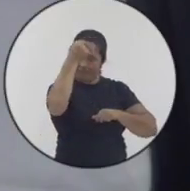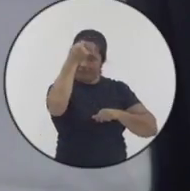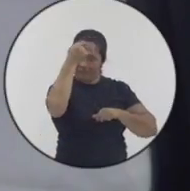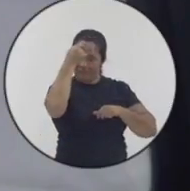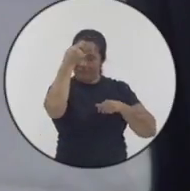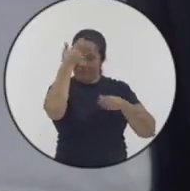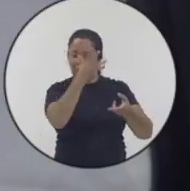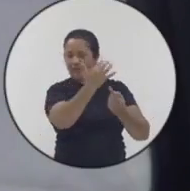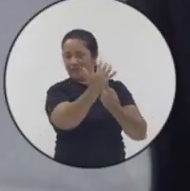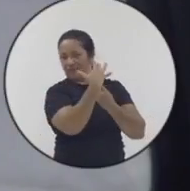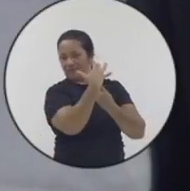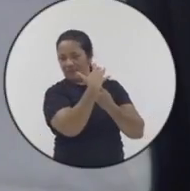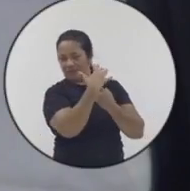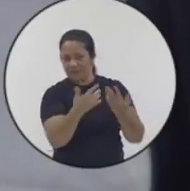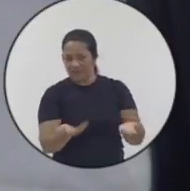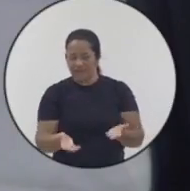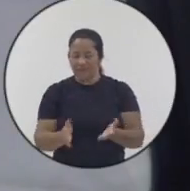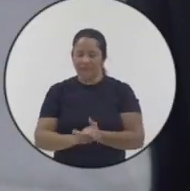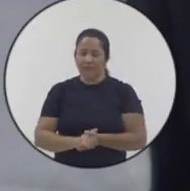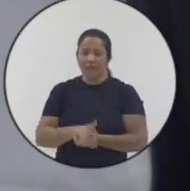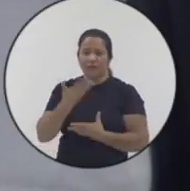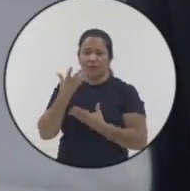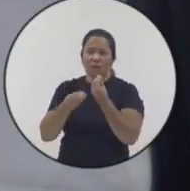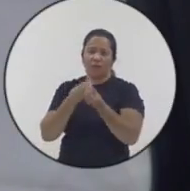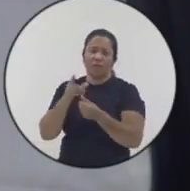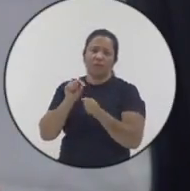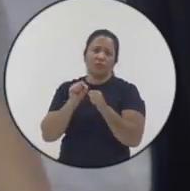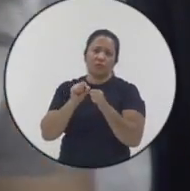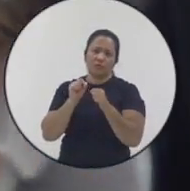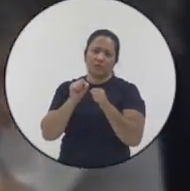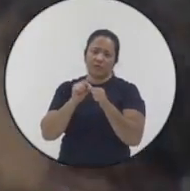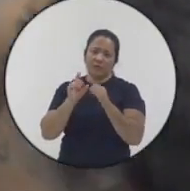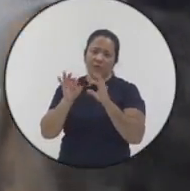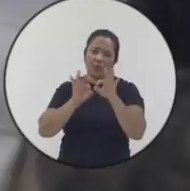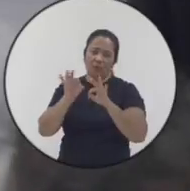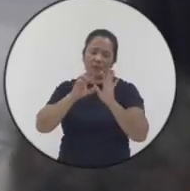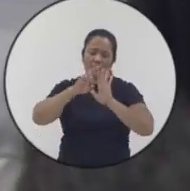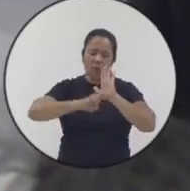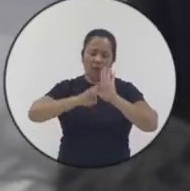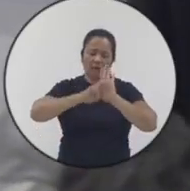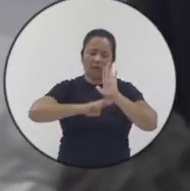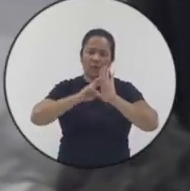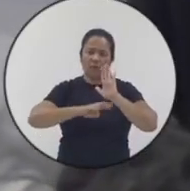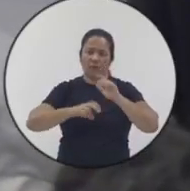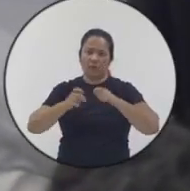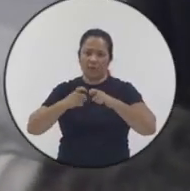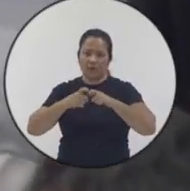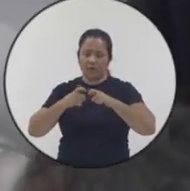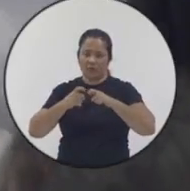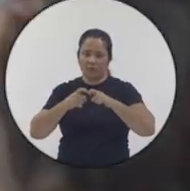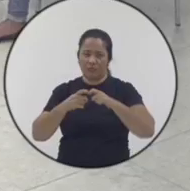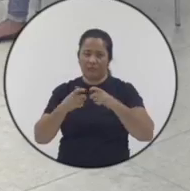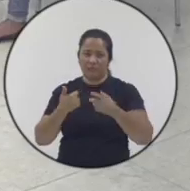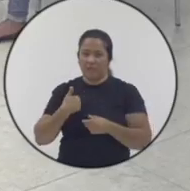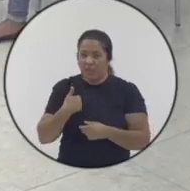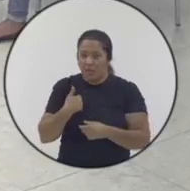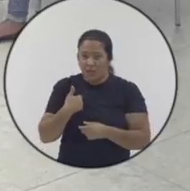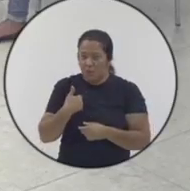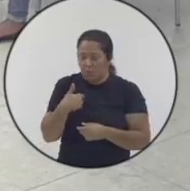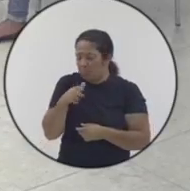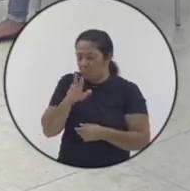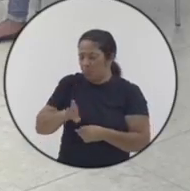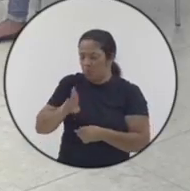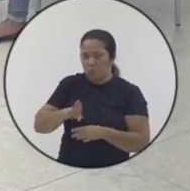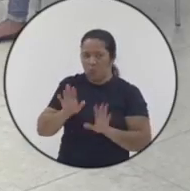traz. Como é que a gente pode, então, talvez destacar isso nos relatórios? Na verdade, eu não uso a classificação nosográfica, né,